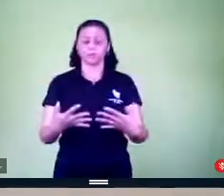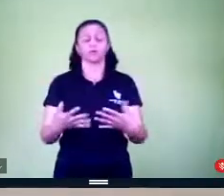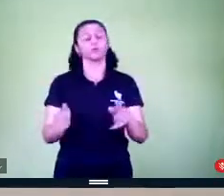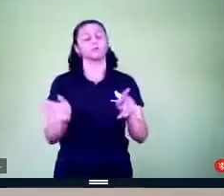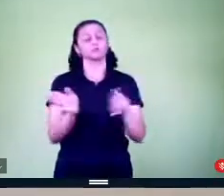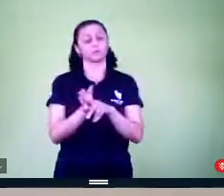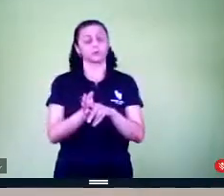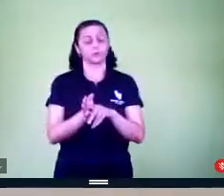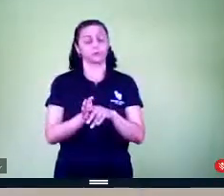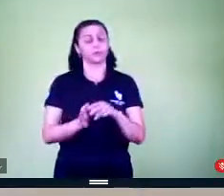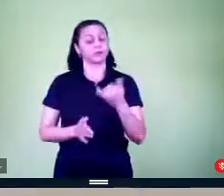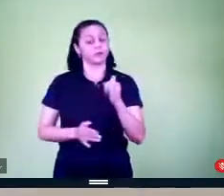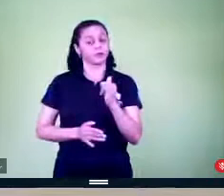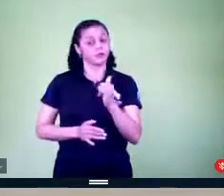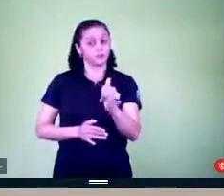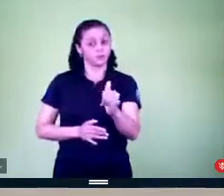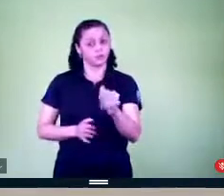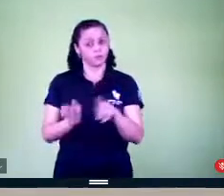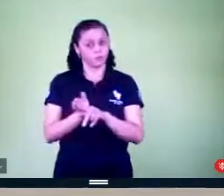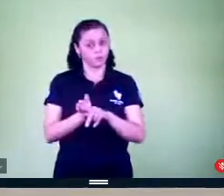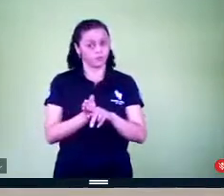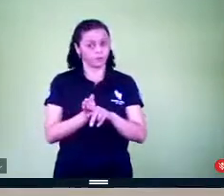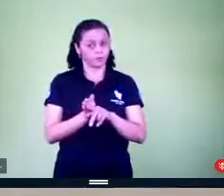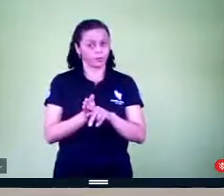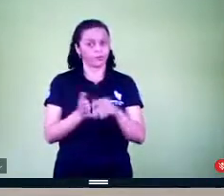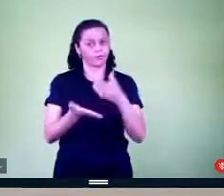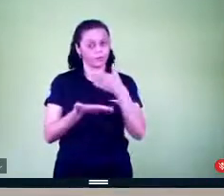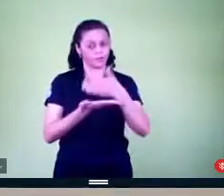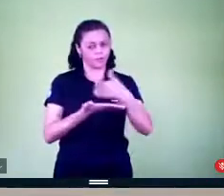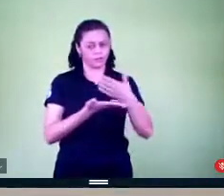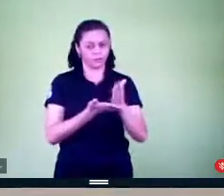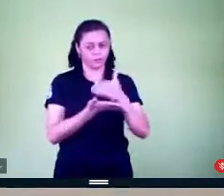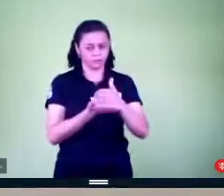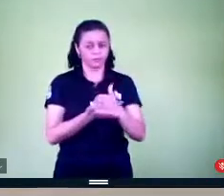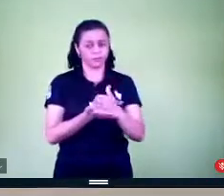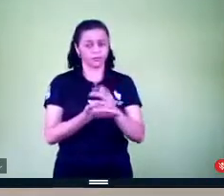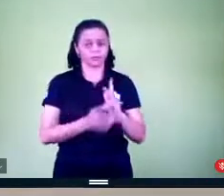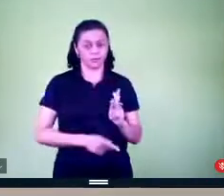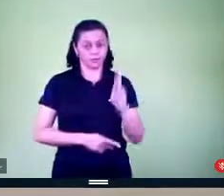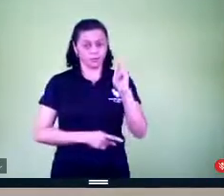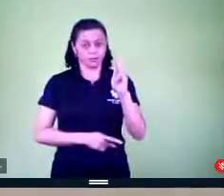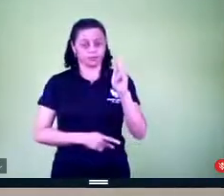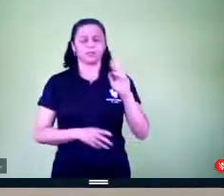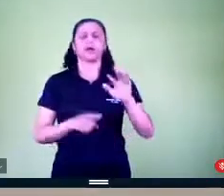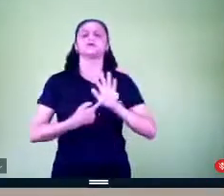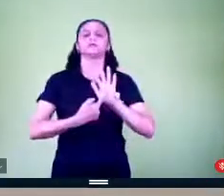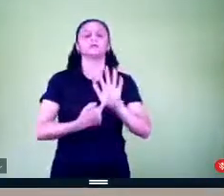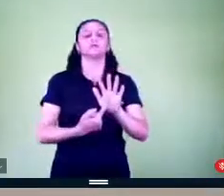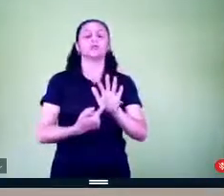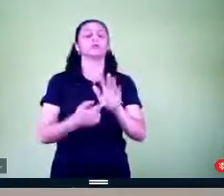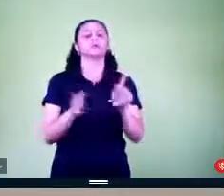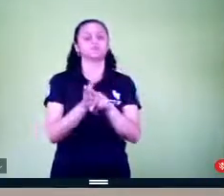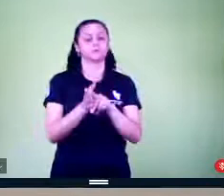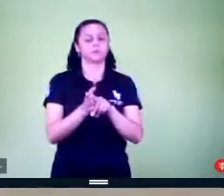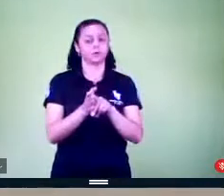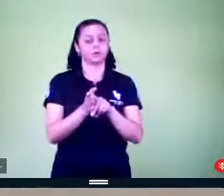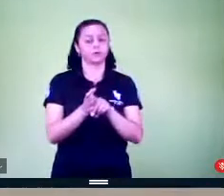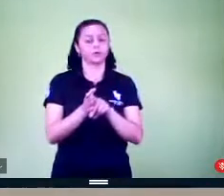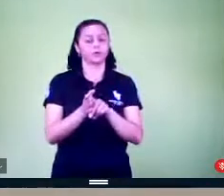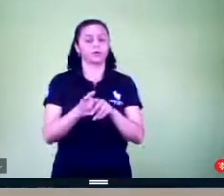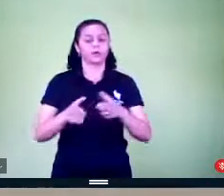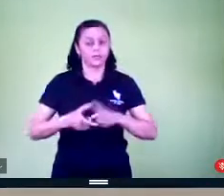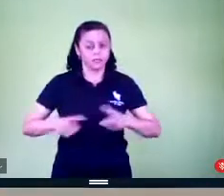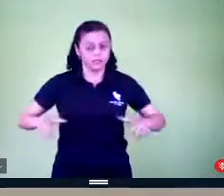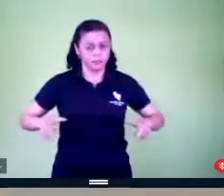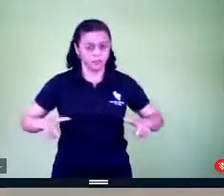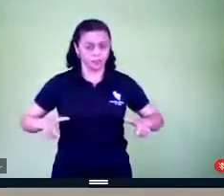nós vamos explicar um pouco a característica de um circuito ligado em paralelo, que é o divisor de corrente. Quando que eu uso o divisor de corrente?